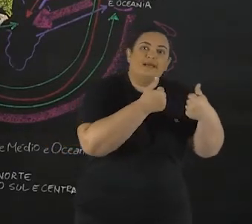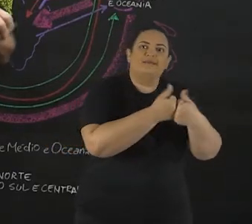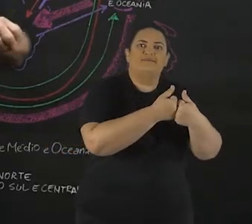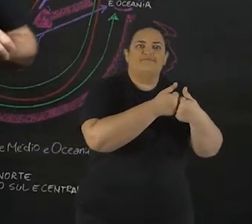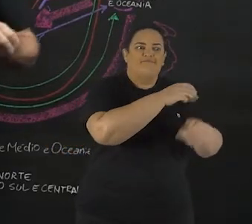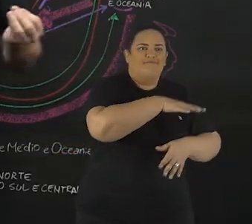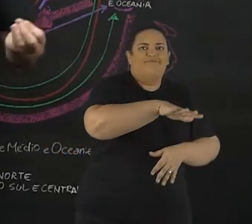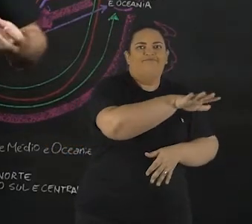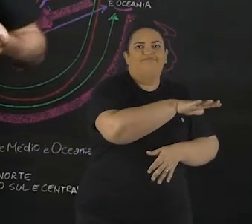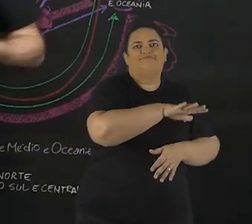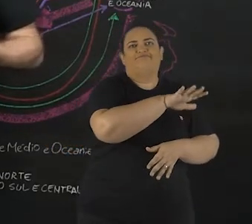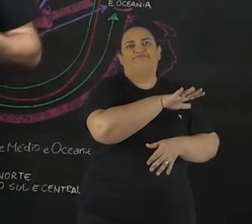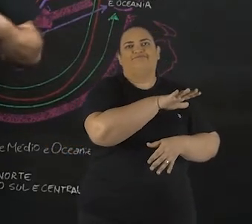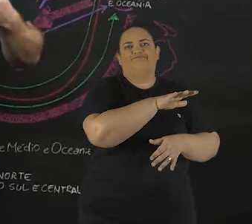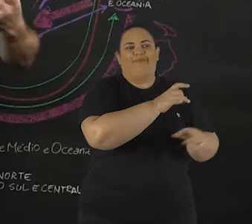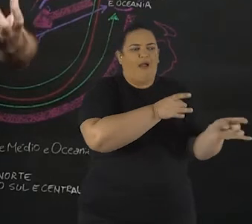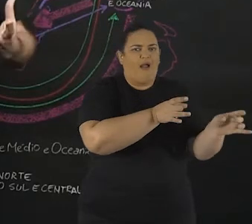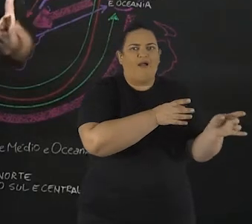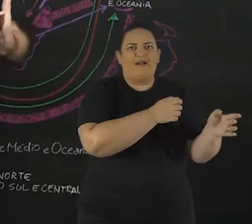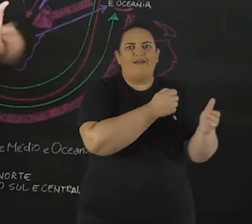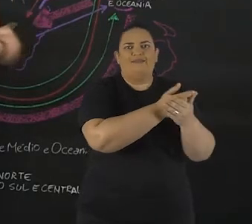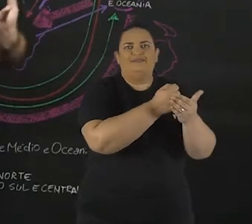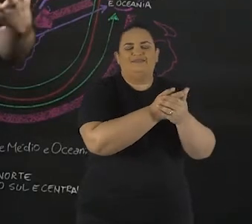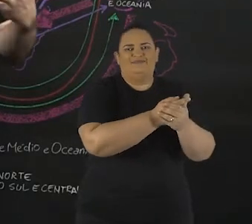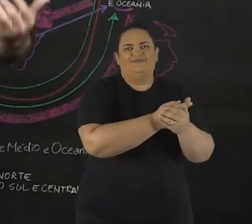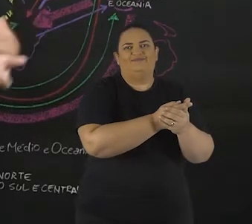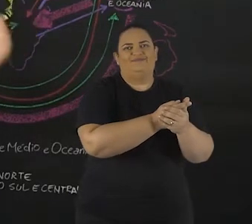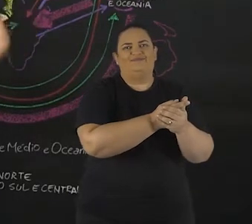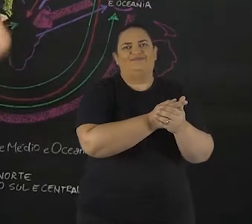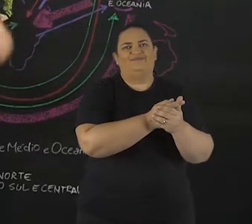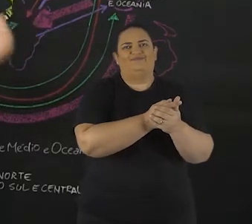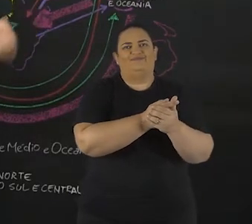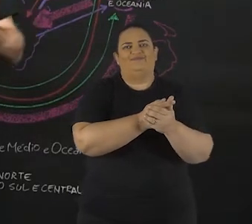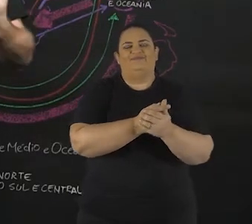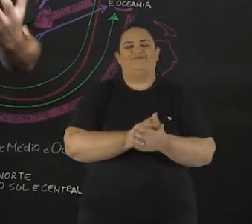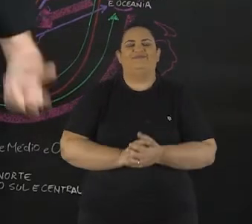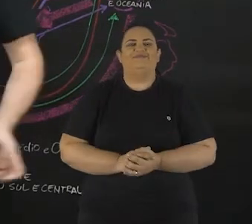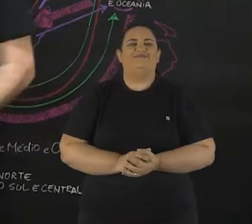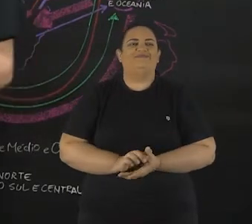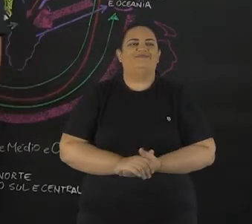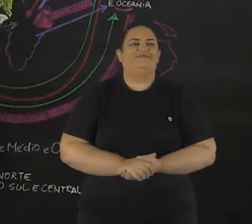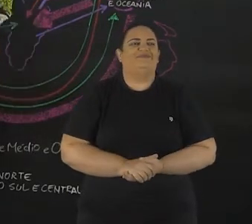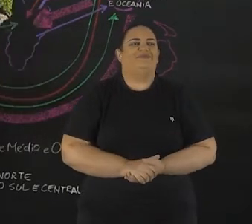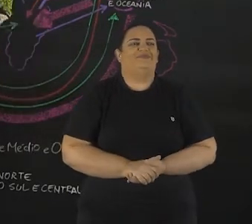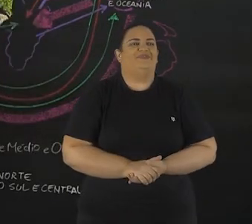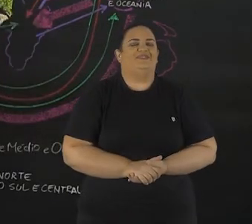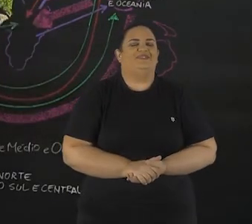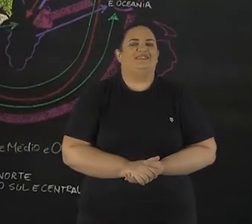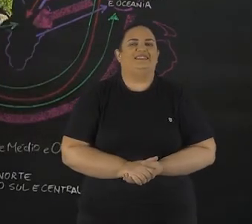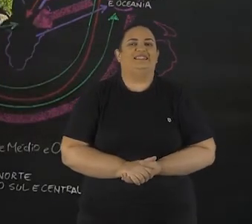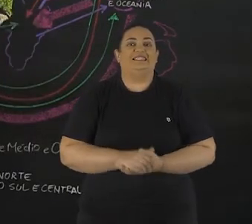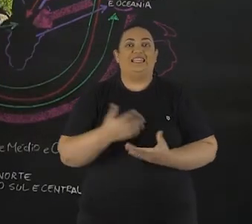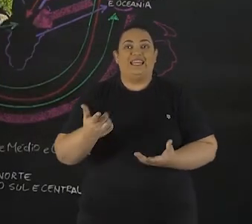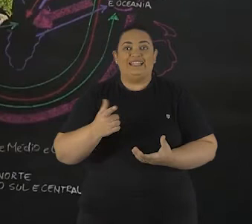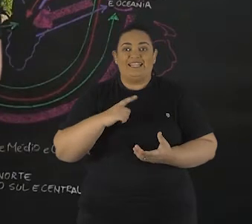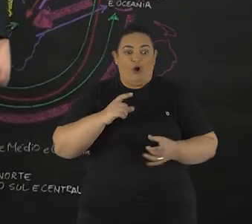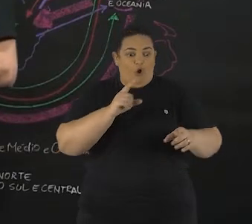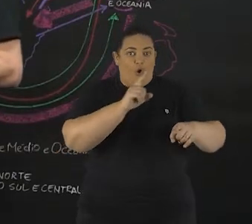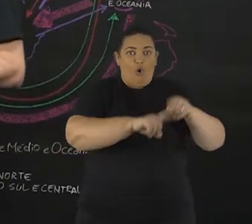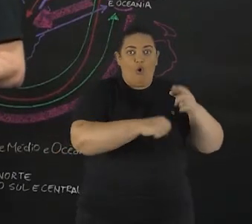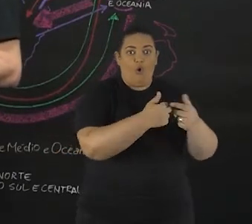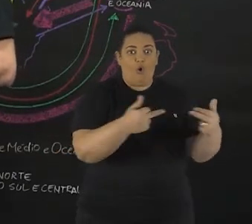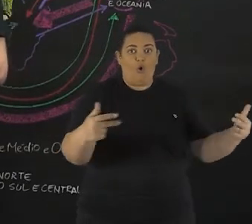formas diferentes para desenvolver processos de fluxos de mercadorias. Agora, esses fluxos